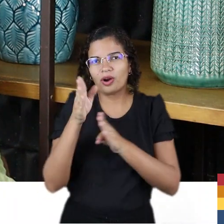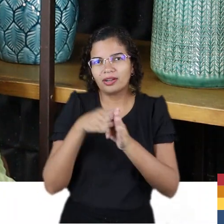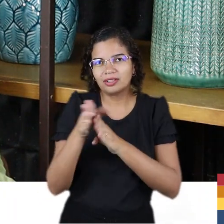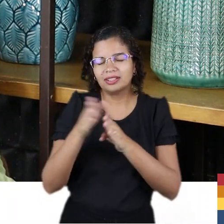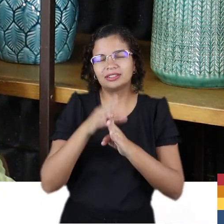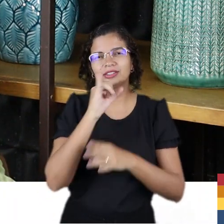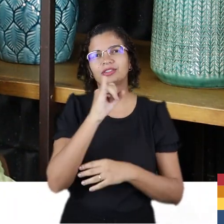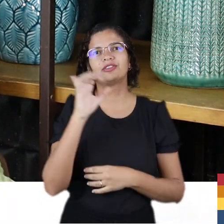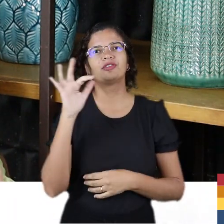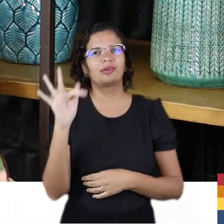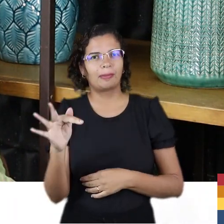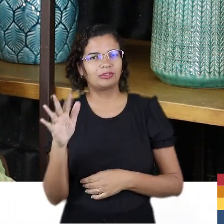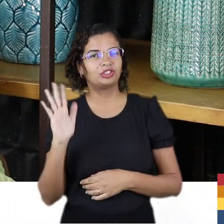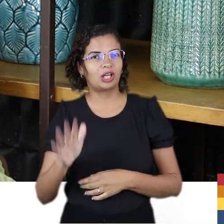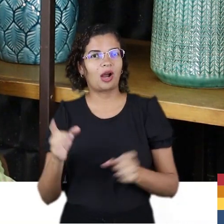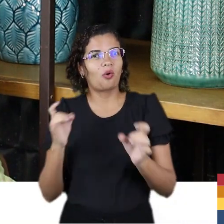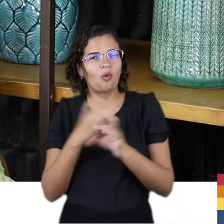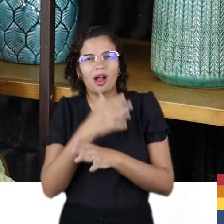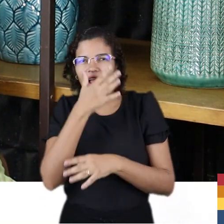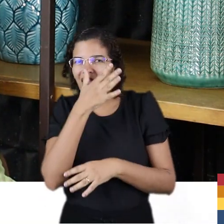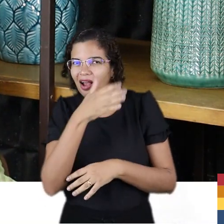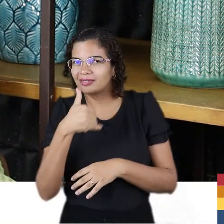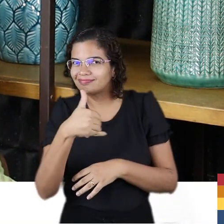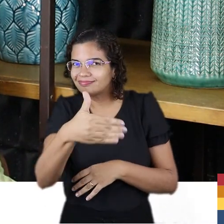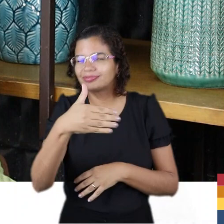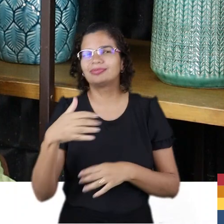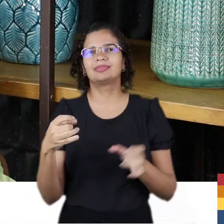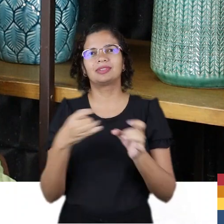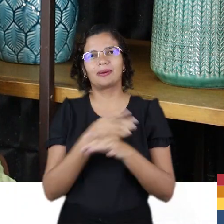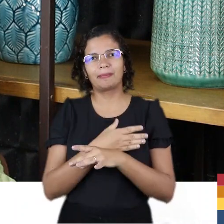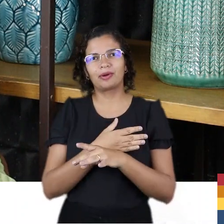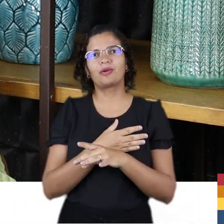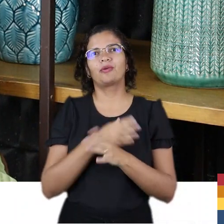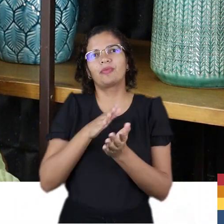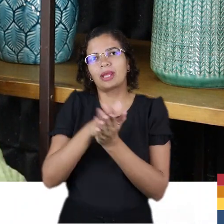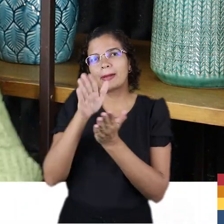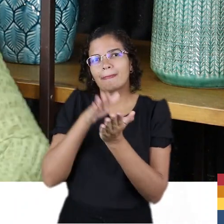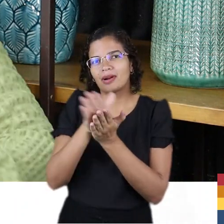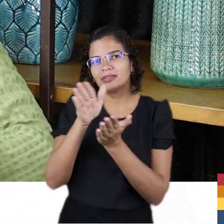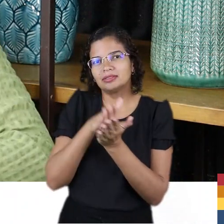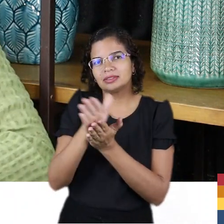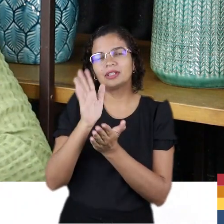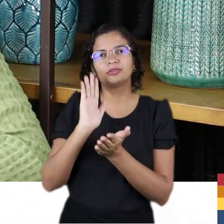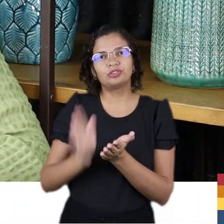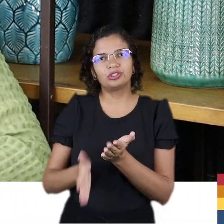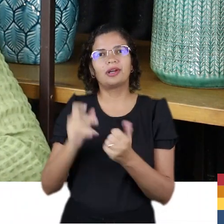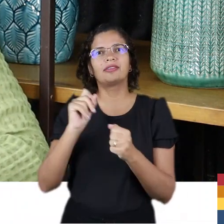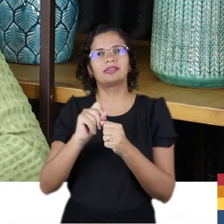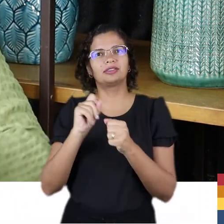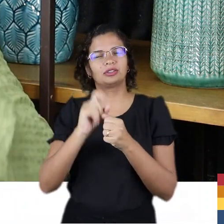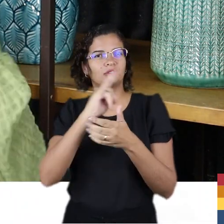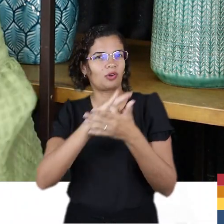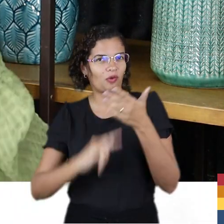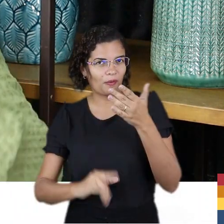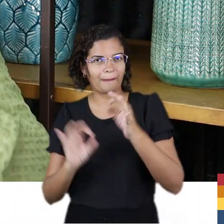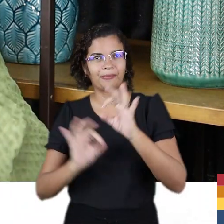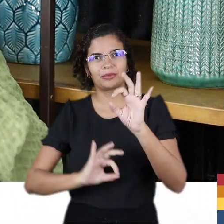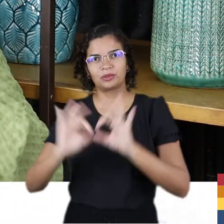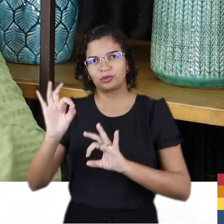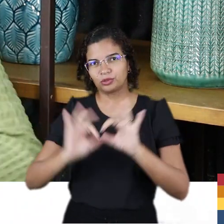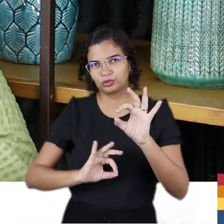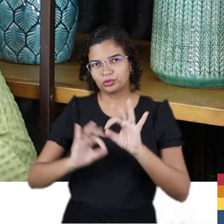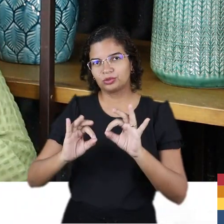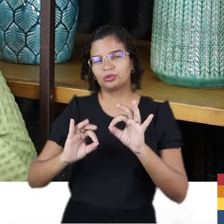instrumentados, né, para realizar isso em sala de aula, né, Então, é algo muito de se tirar, né, nessa